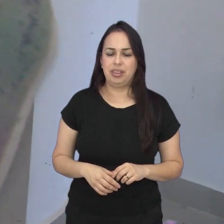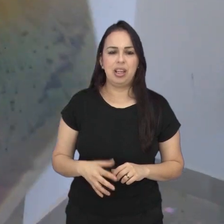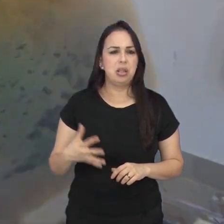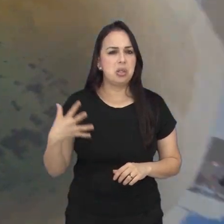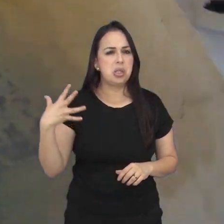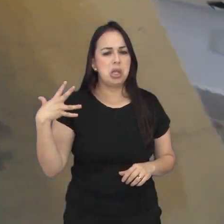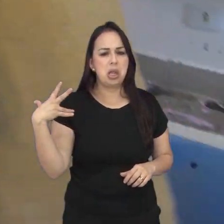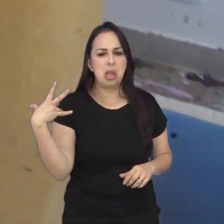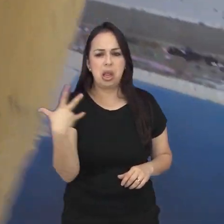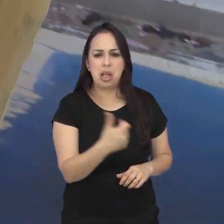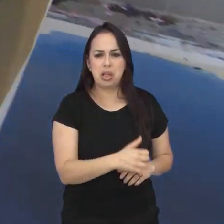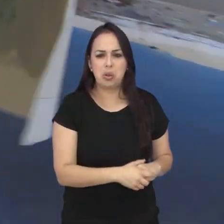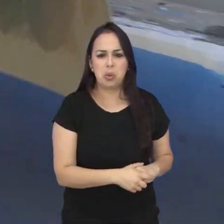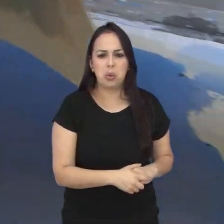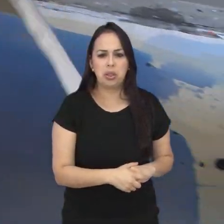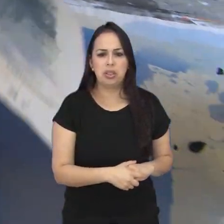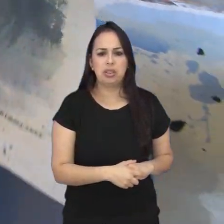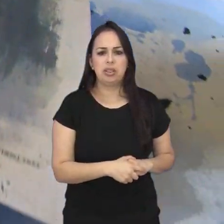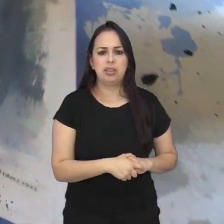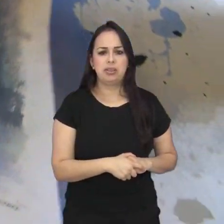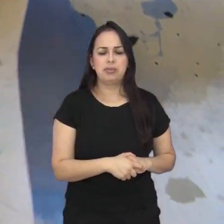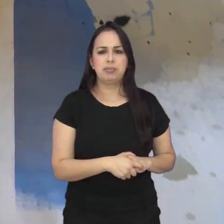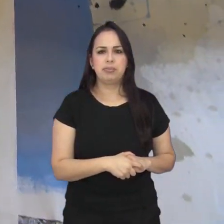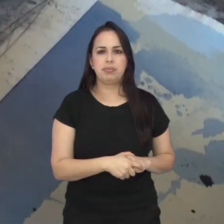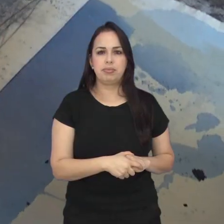Olha aquele... Nossa, lindos.